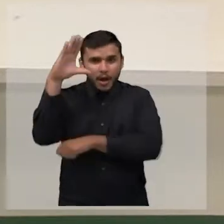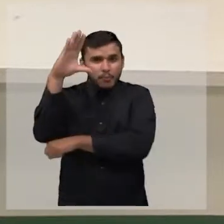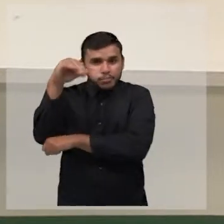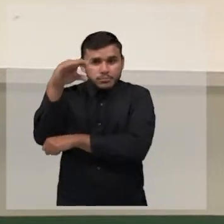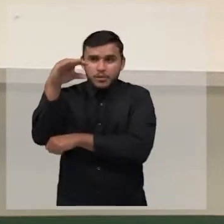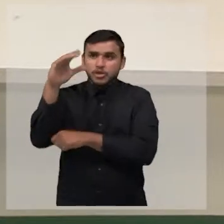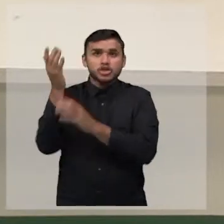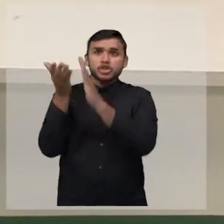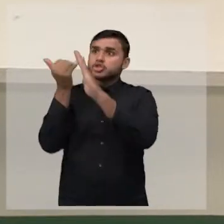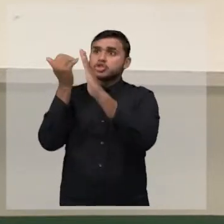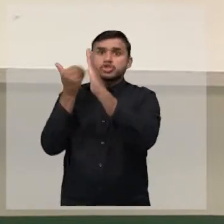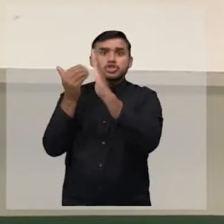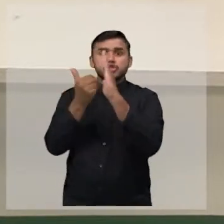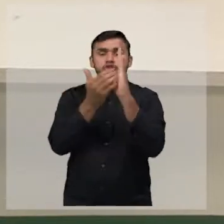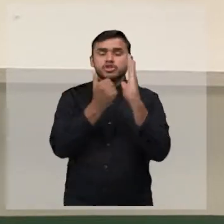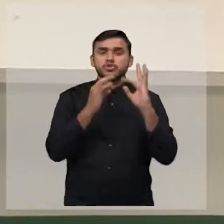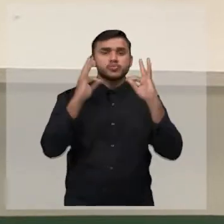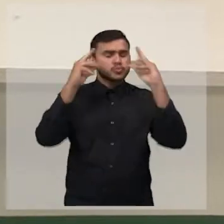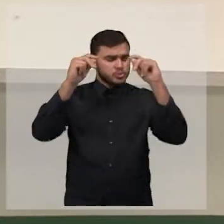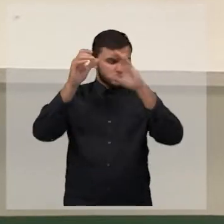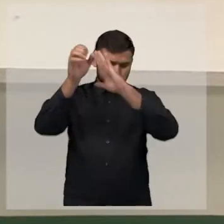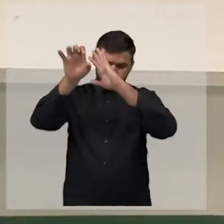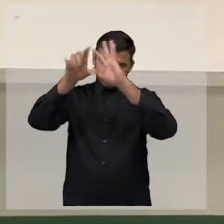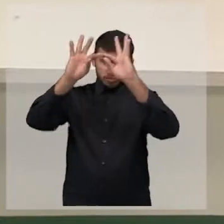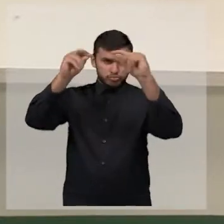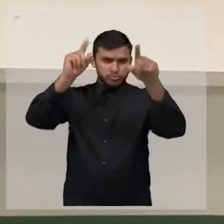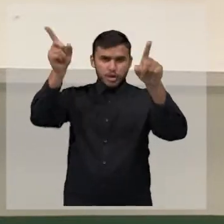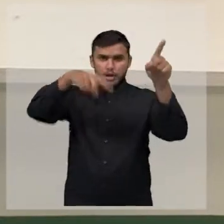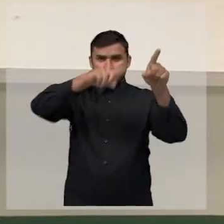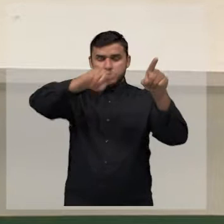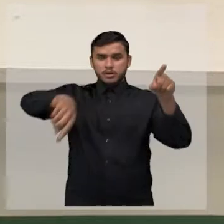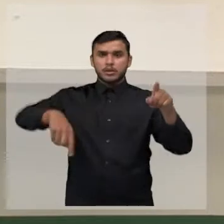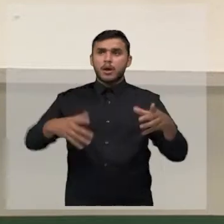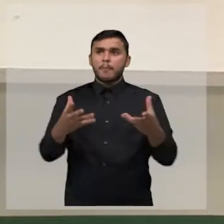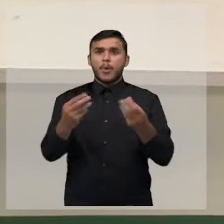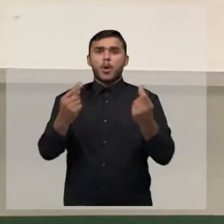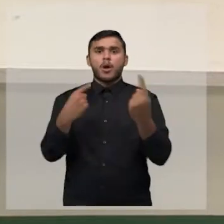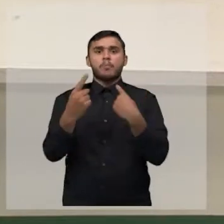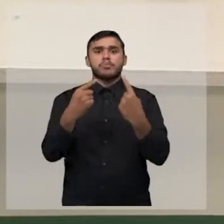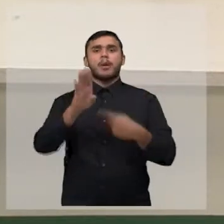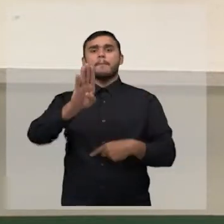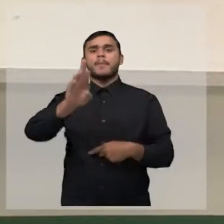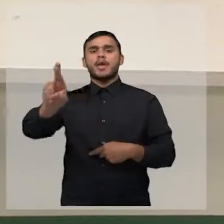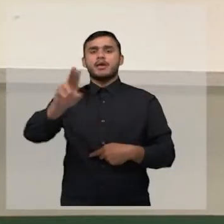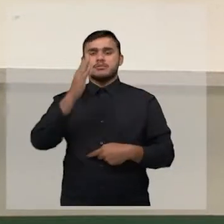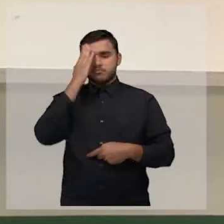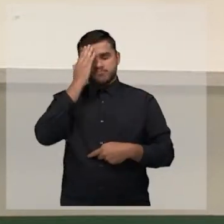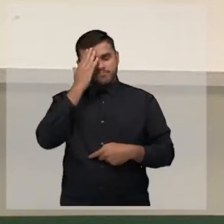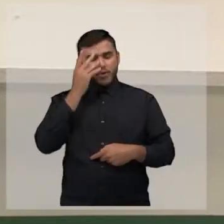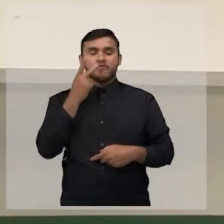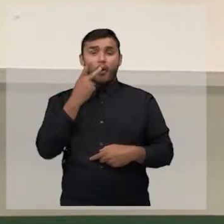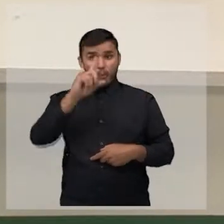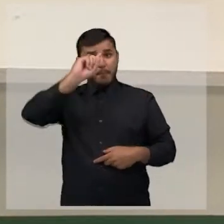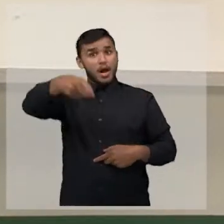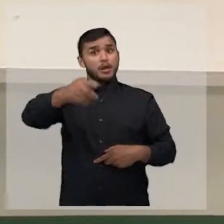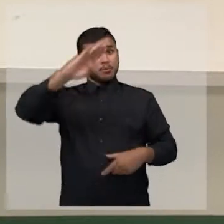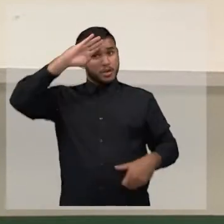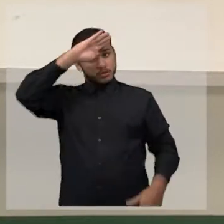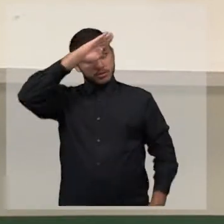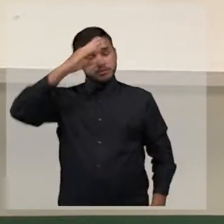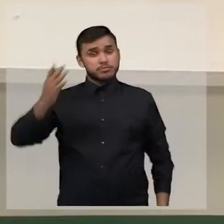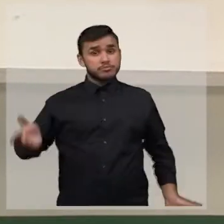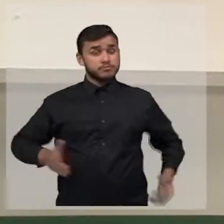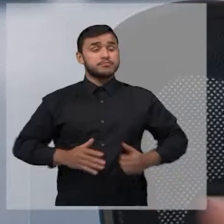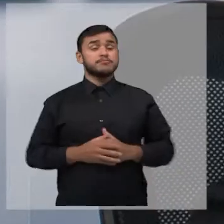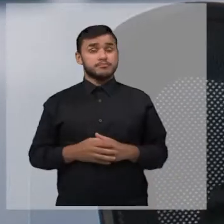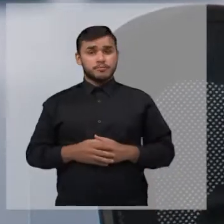uma decisão bem... Não, assim, e a uma imposição do presidente, correu lá o Ministério e o DENIT.